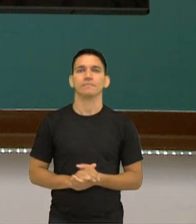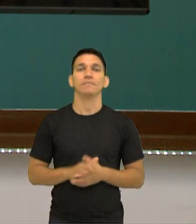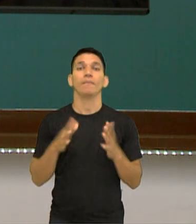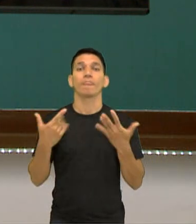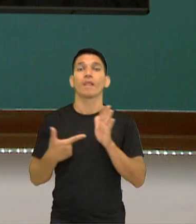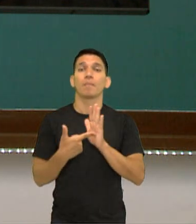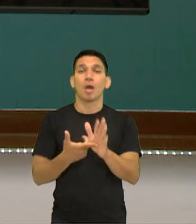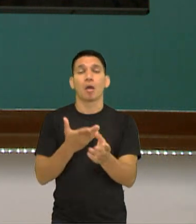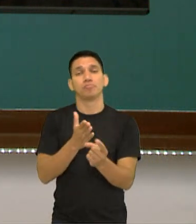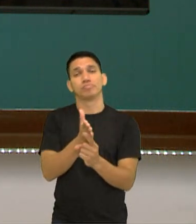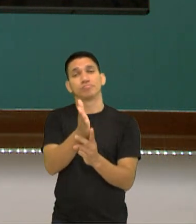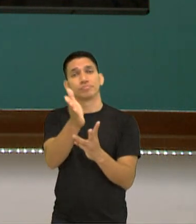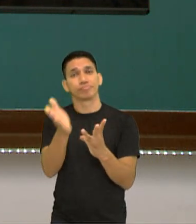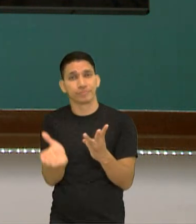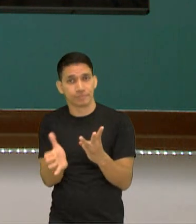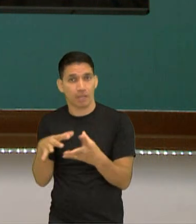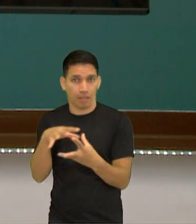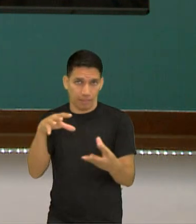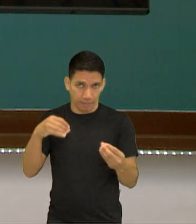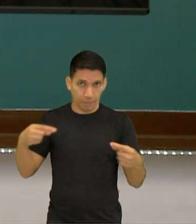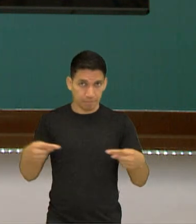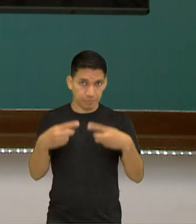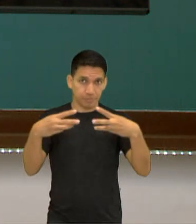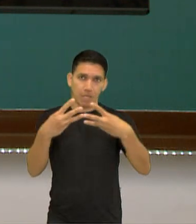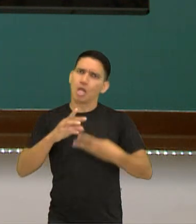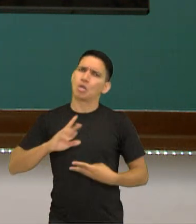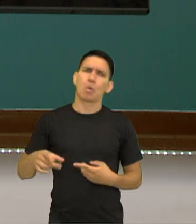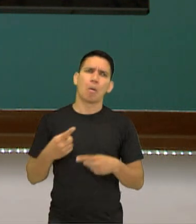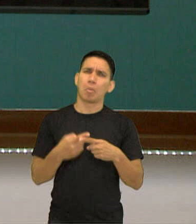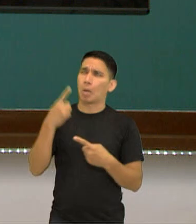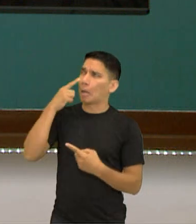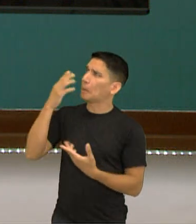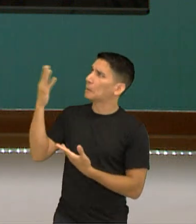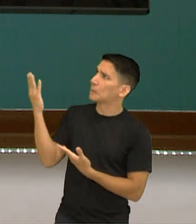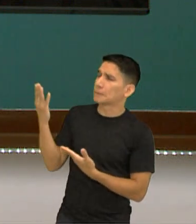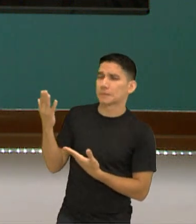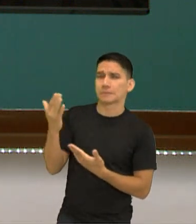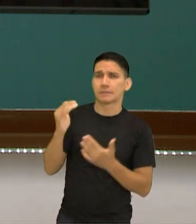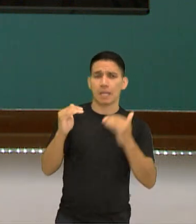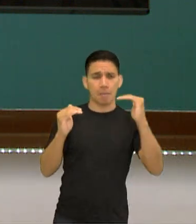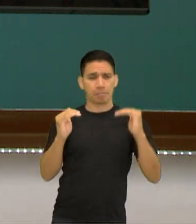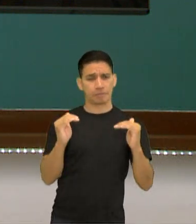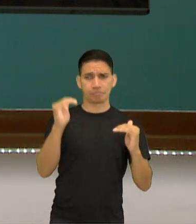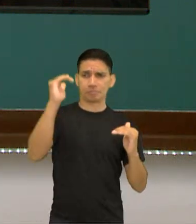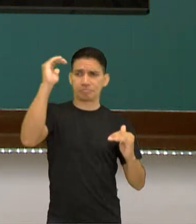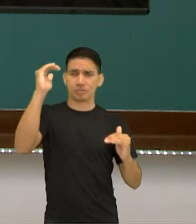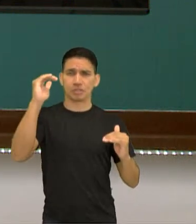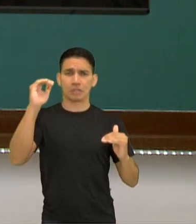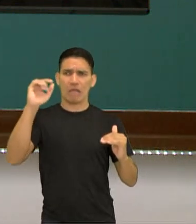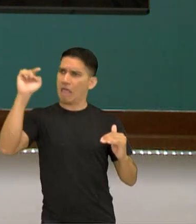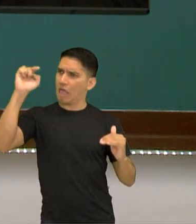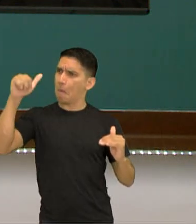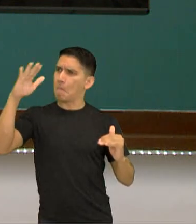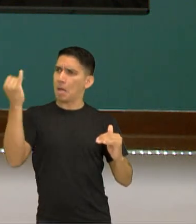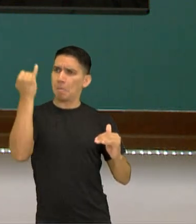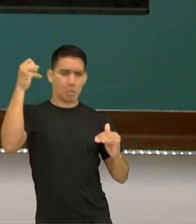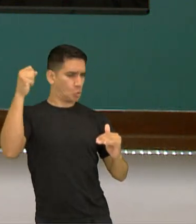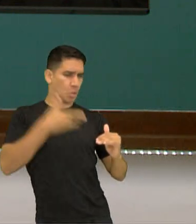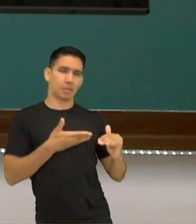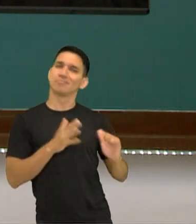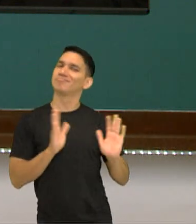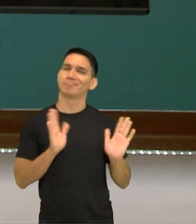essa divisão aqui. E não é porque a gente separou em bronze, prata e ouro que uma é mais importante que a outra. Platão